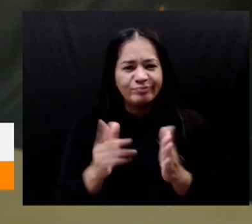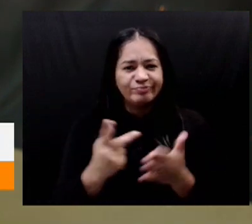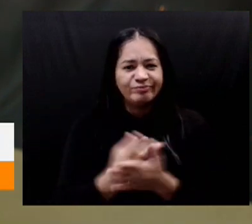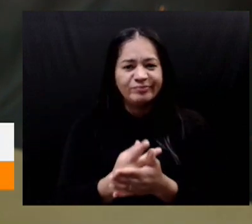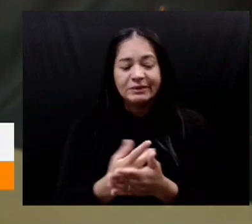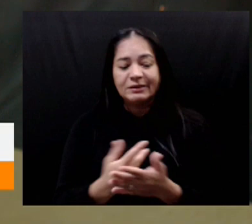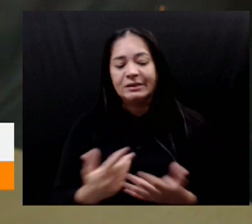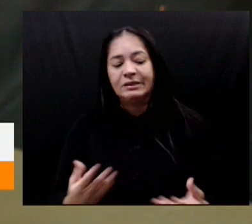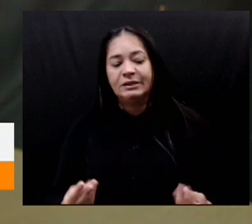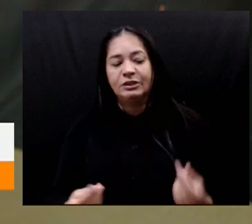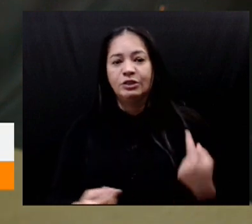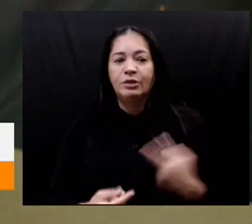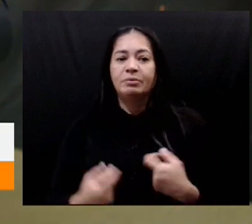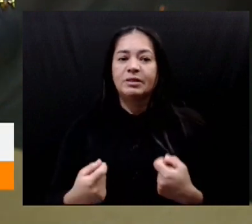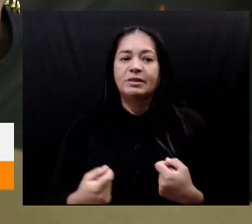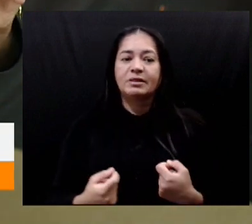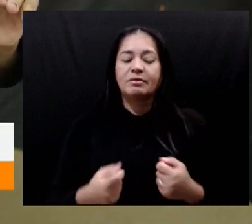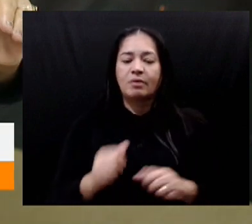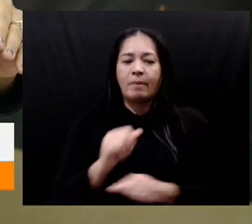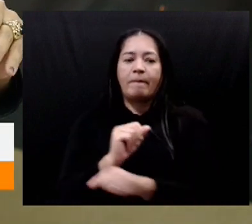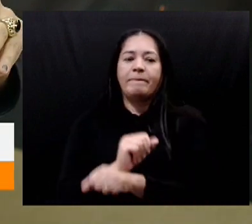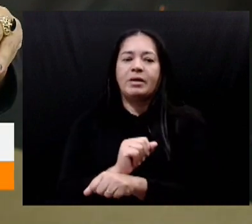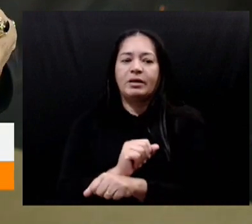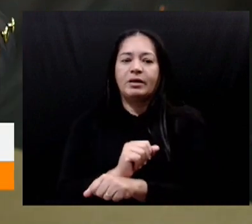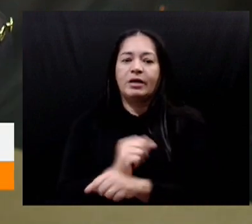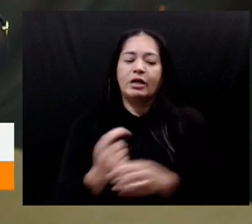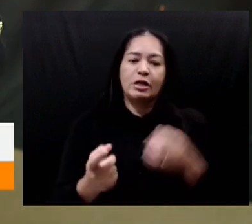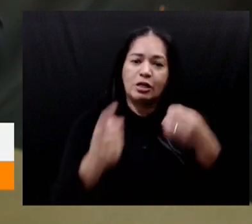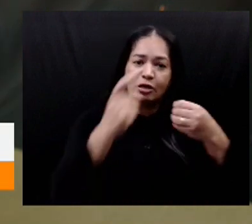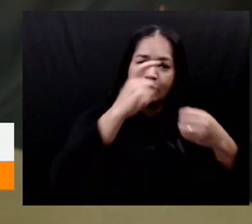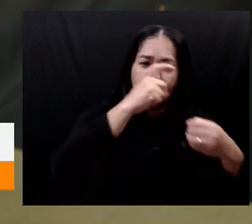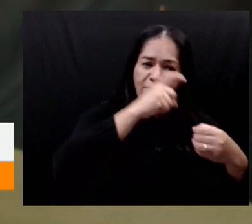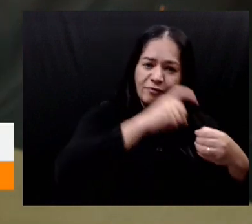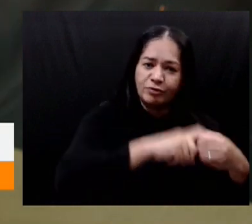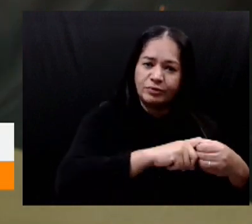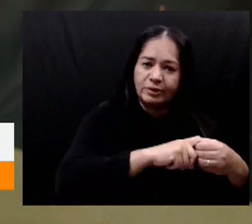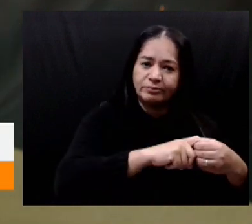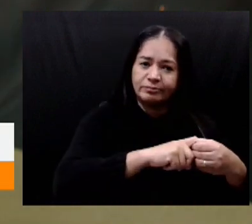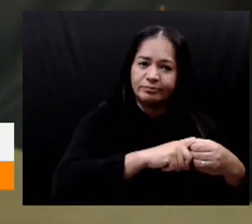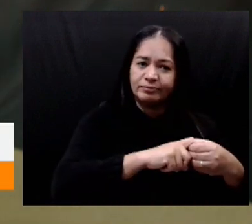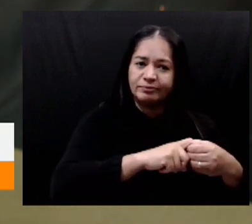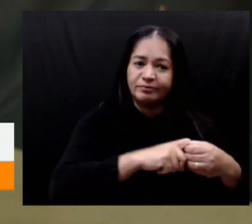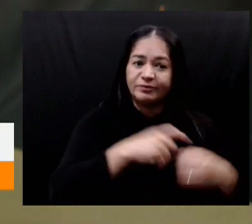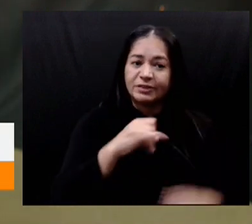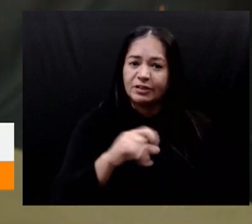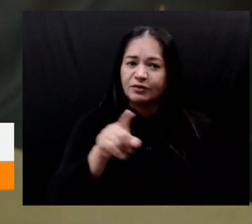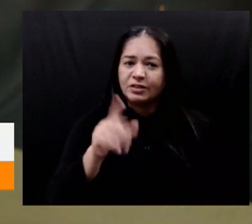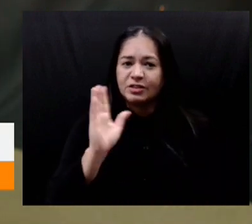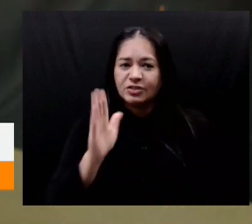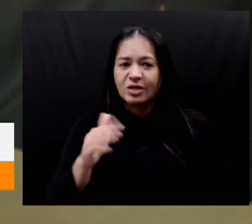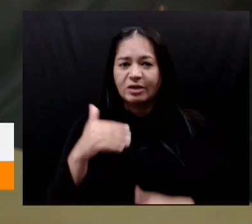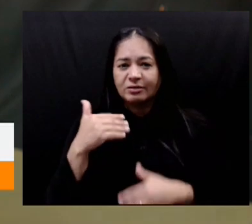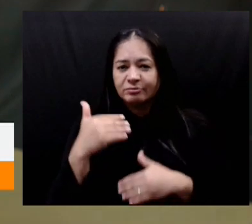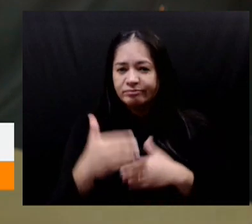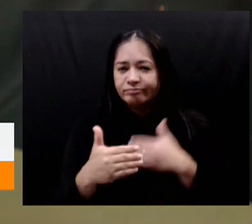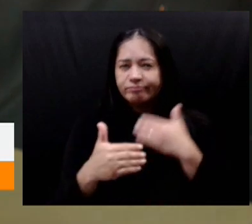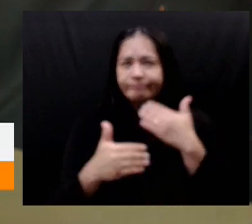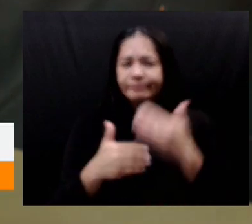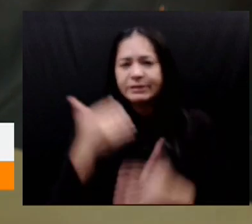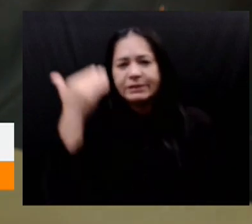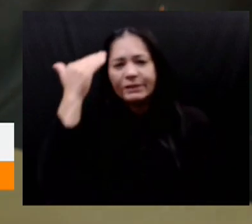fazer uma pausa e voltar lá atrás. E se você já vem entendendo, se